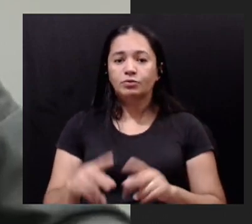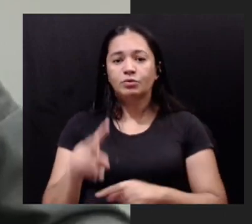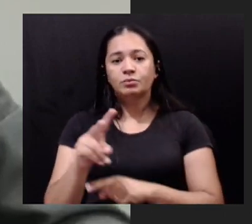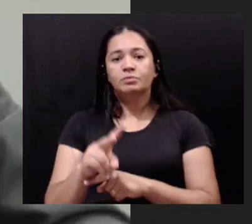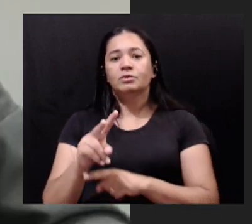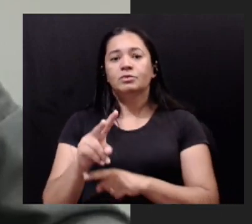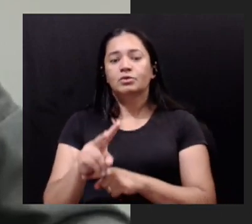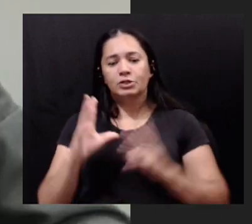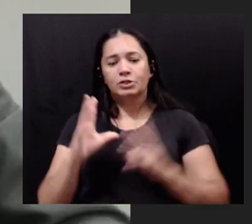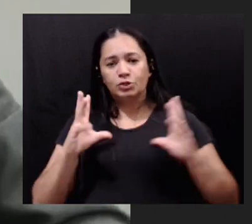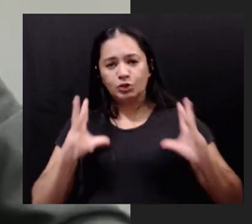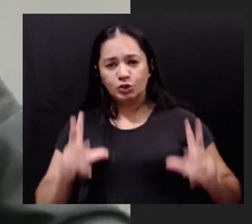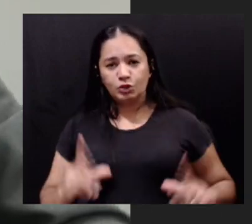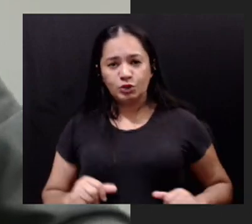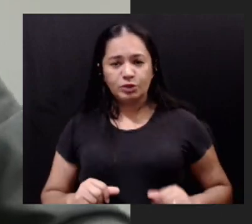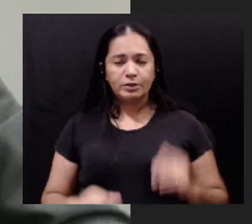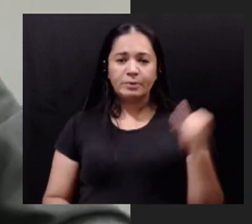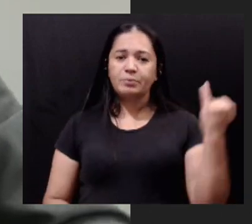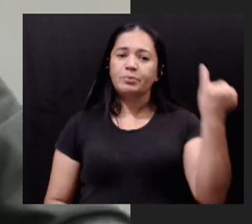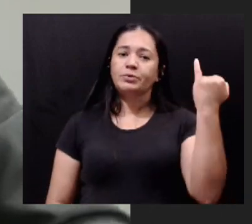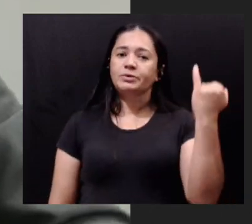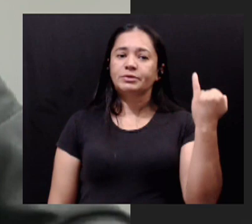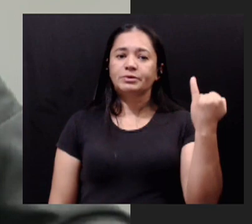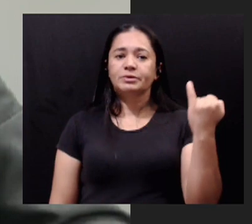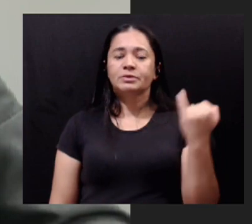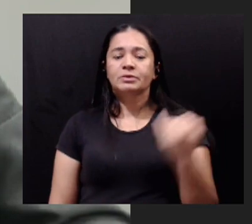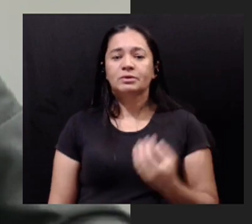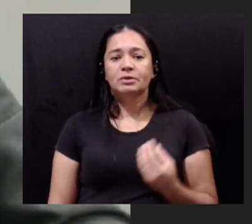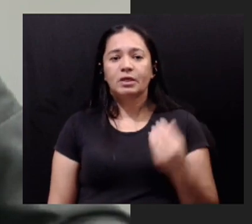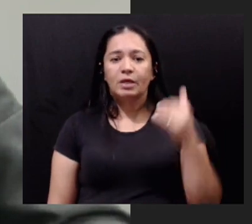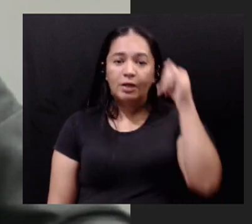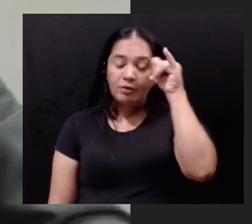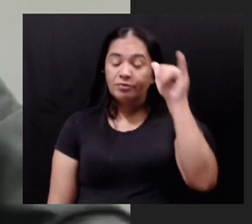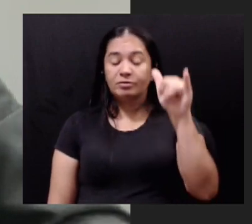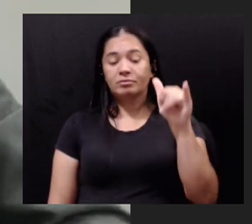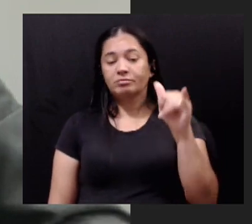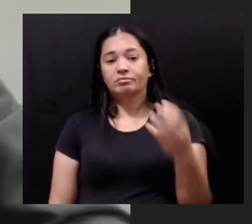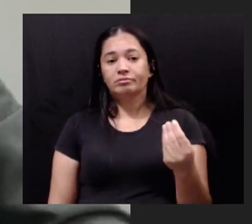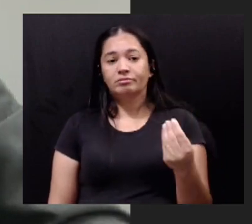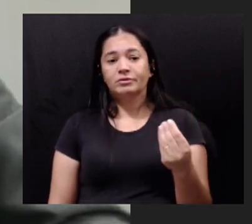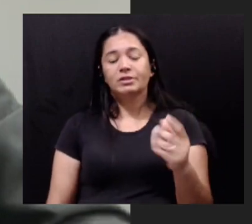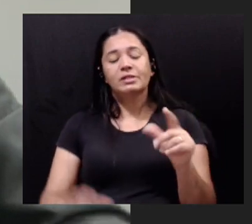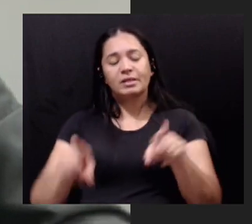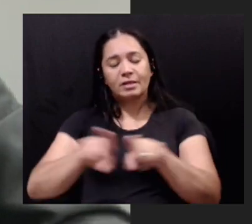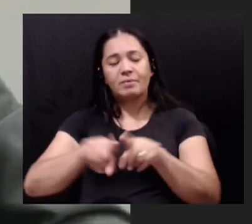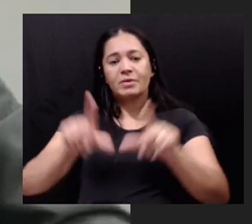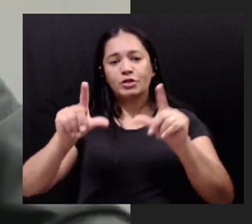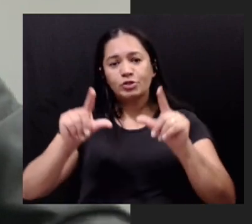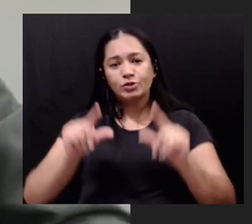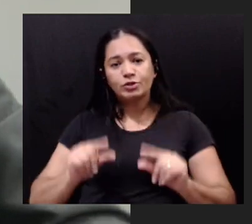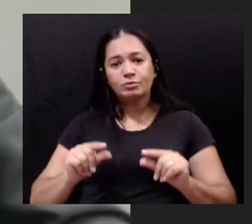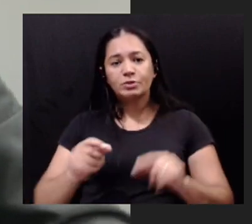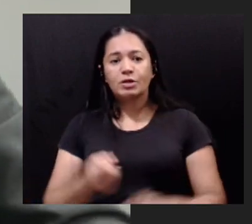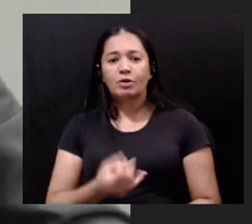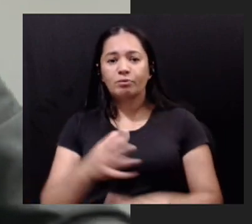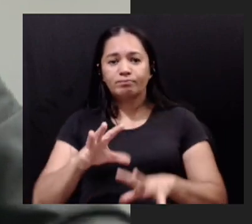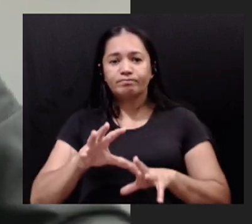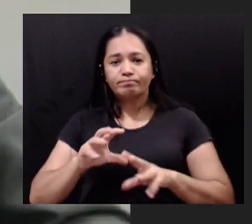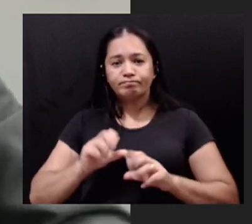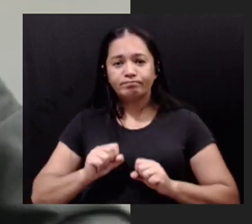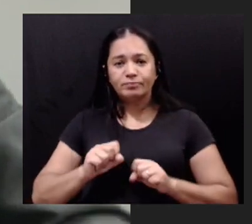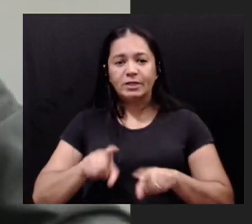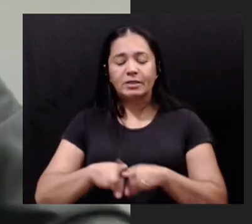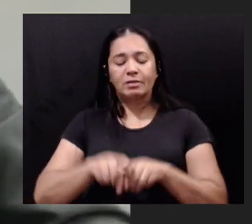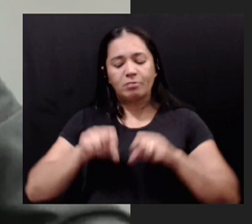saneamento são fundamentais para diminuir e minimizar, né, as contaminações